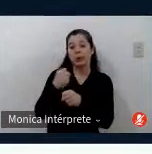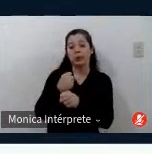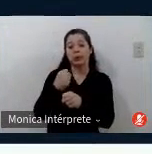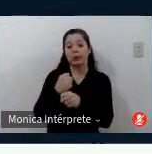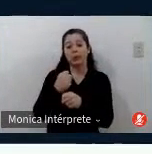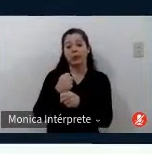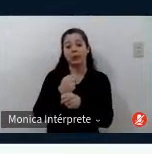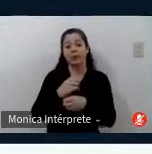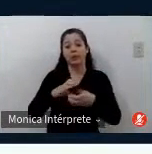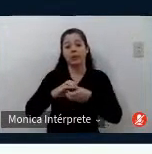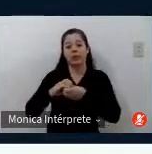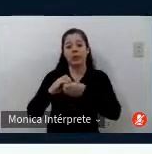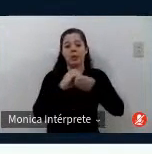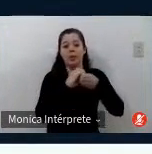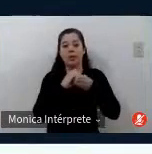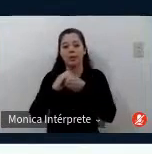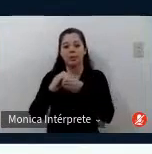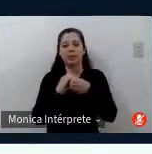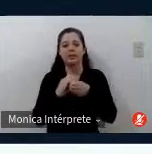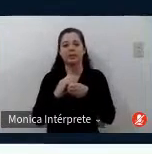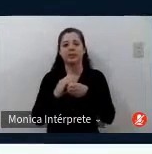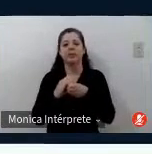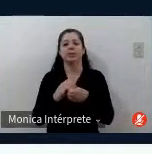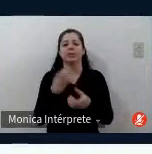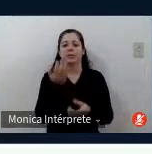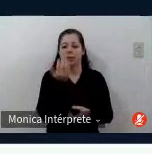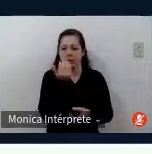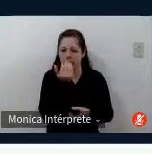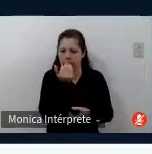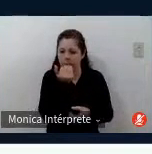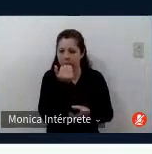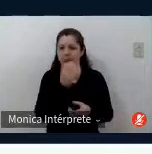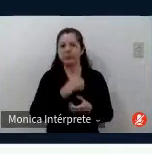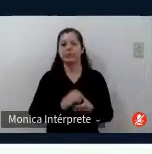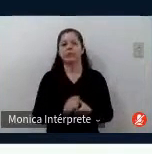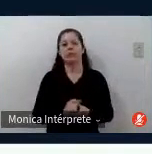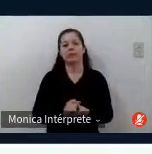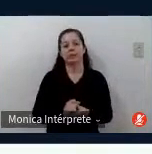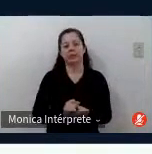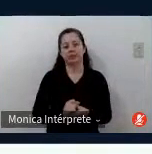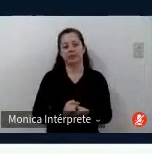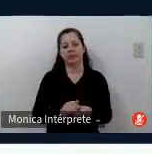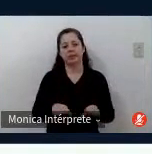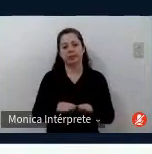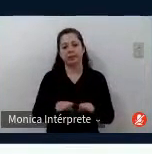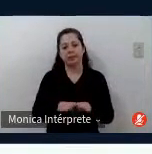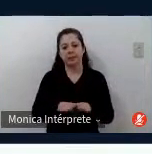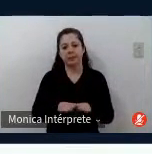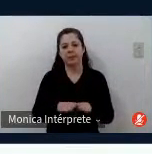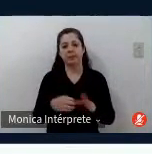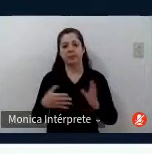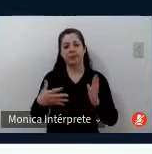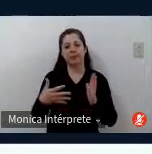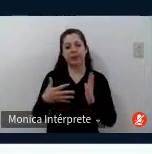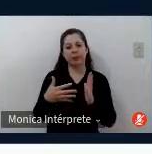de consumidores, de arranjos produtivos locais, né, e também redes